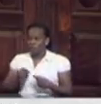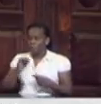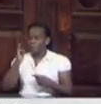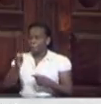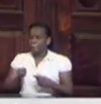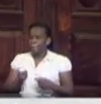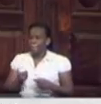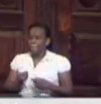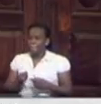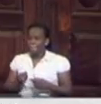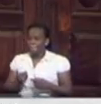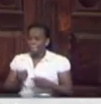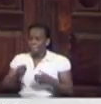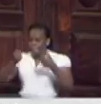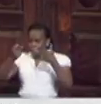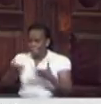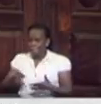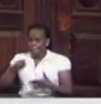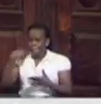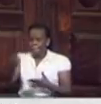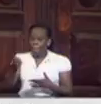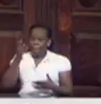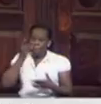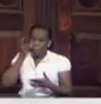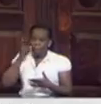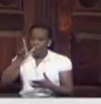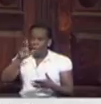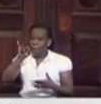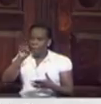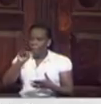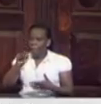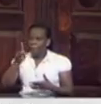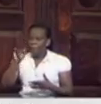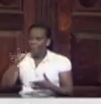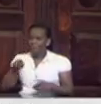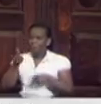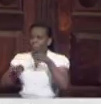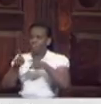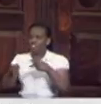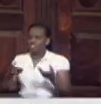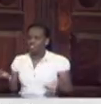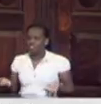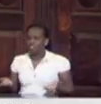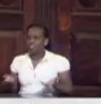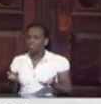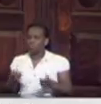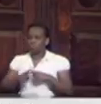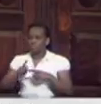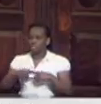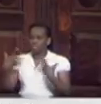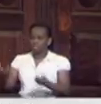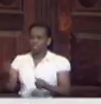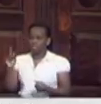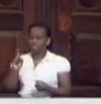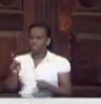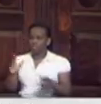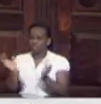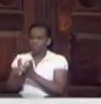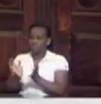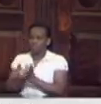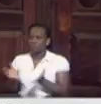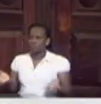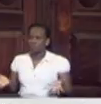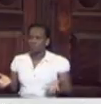chamar o deputado Luiz Paulo de populista por se opor a estas medidas,